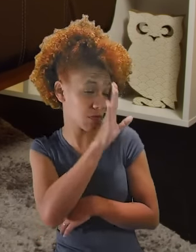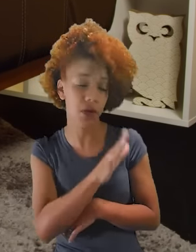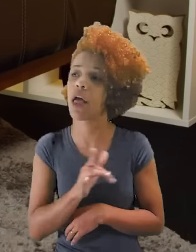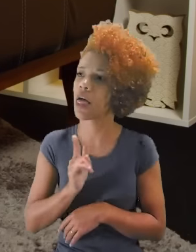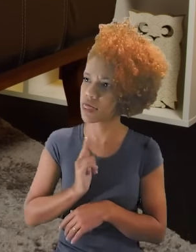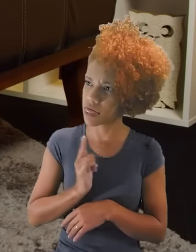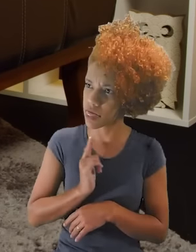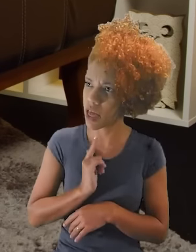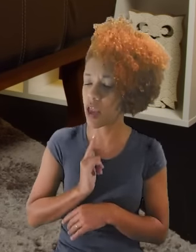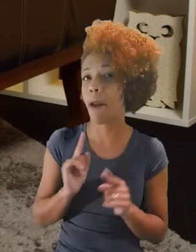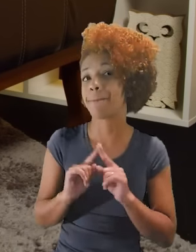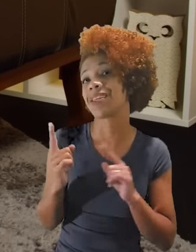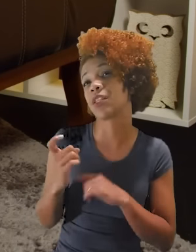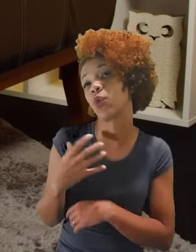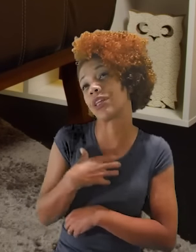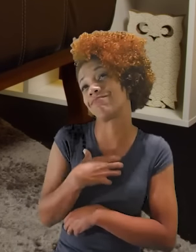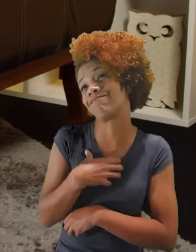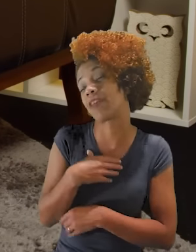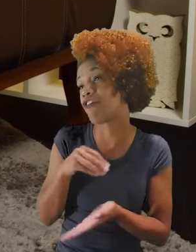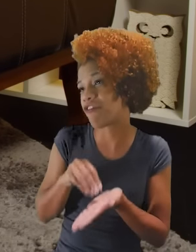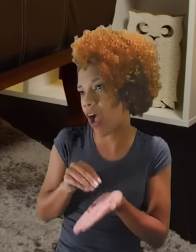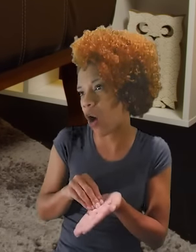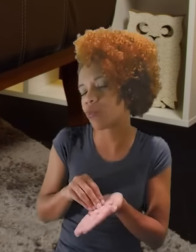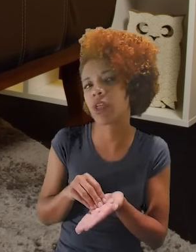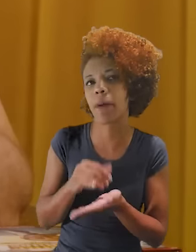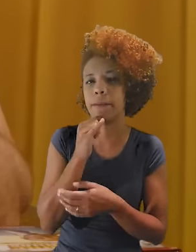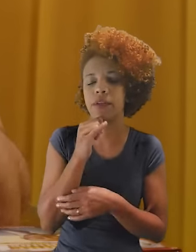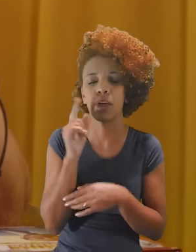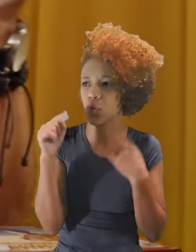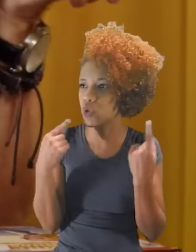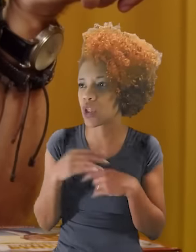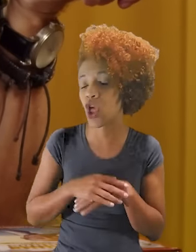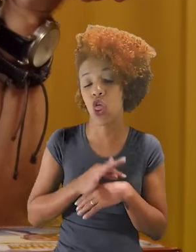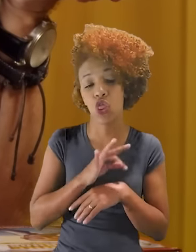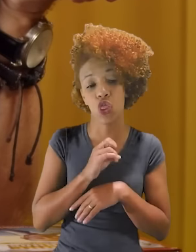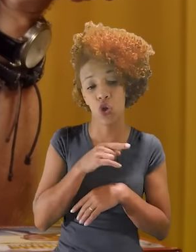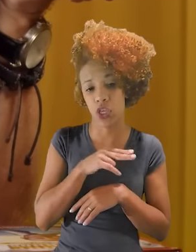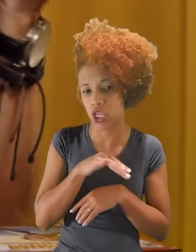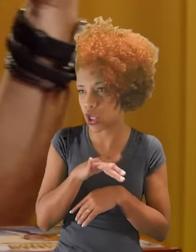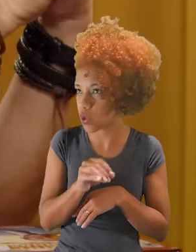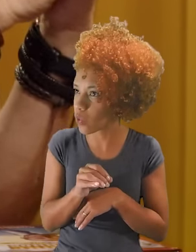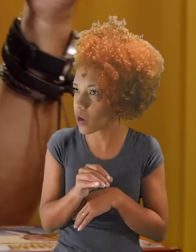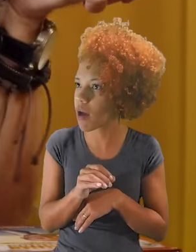Brasil? Não, tem. No universo Disney tem. A única coisa que eu sinto muita falta, olha que doido isso, cara. Em